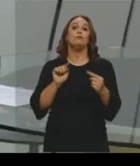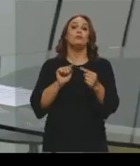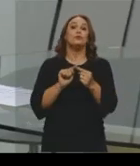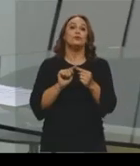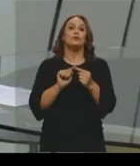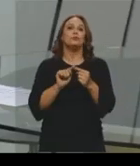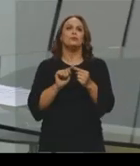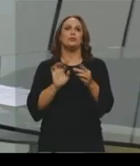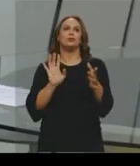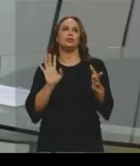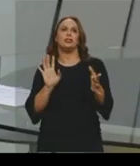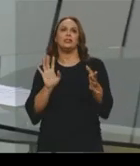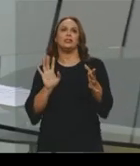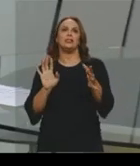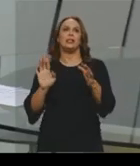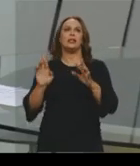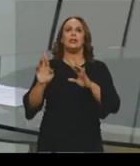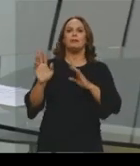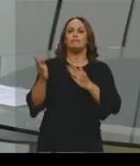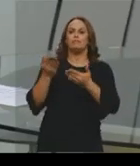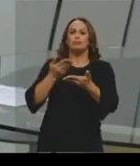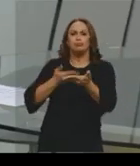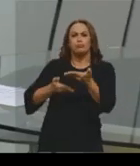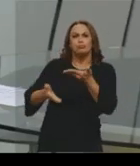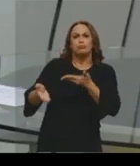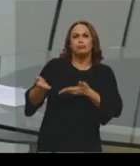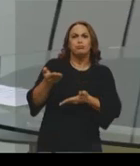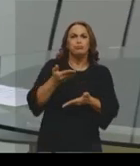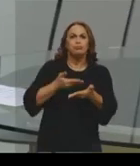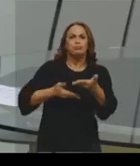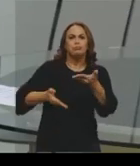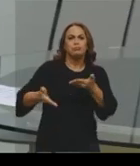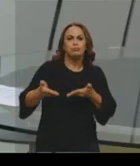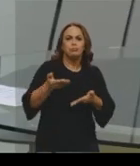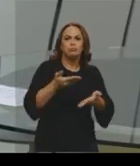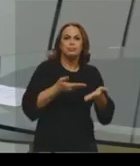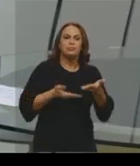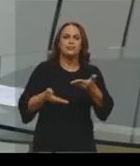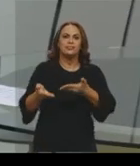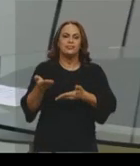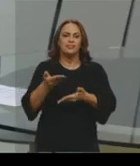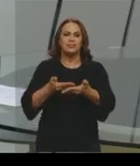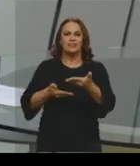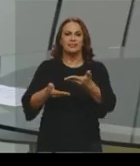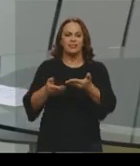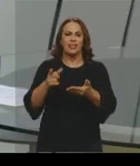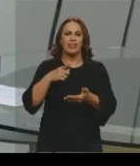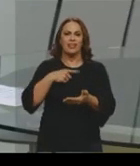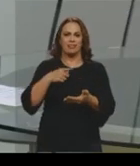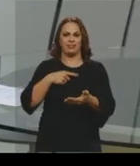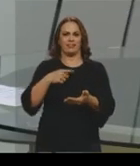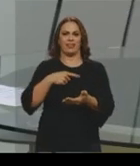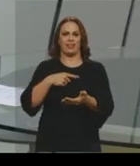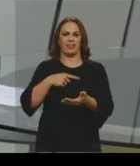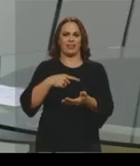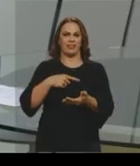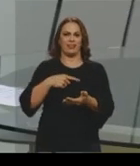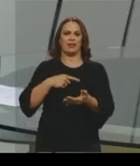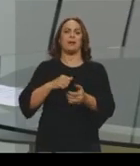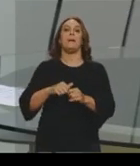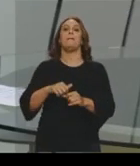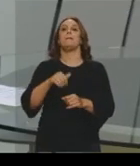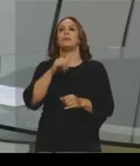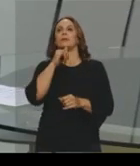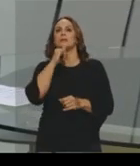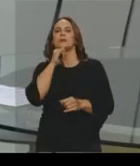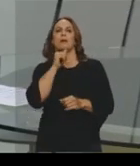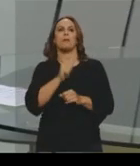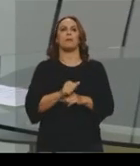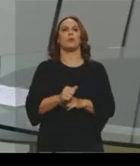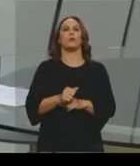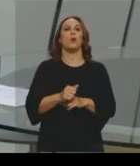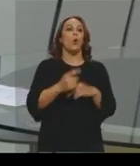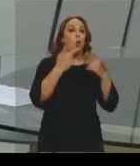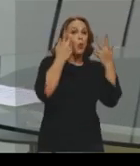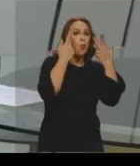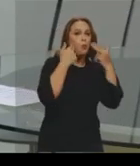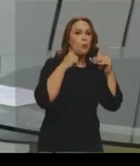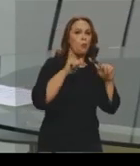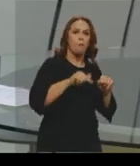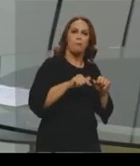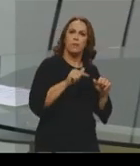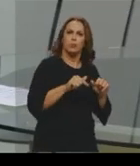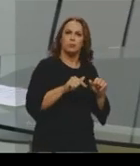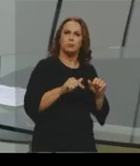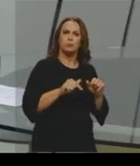complexidade das relações. Tá? Então, o mercado comum, você tem facilitado também o livre trânsito de pessoas, o livre